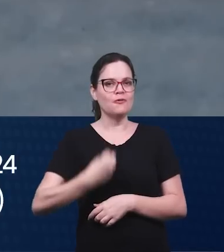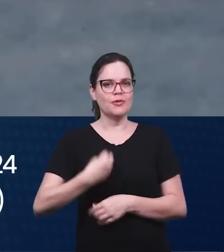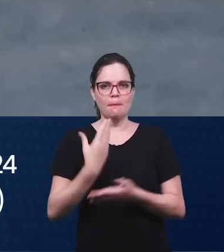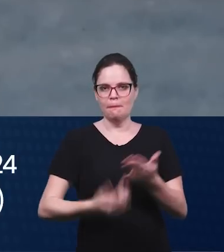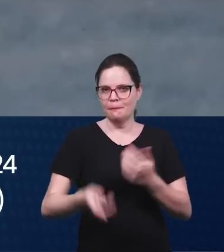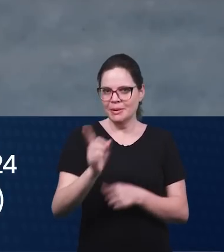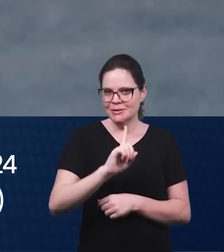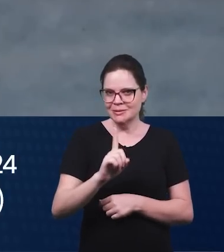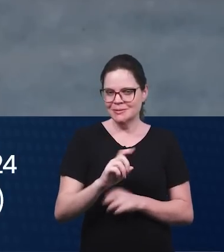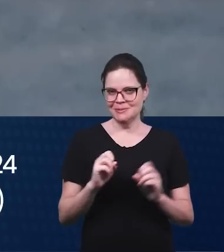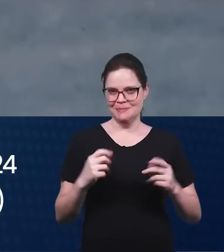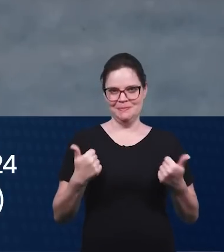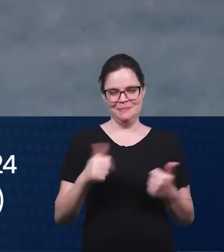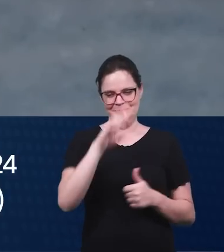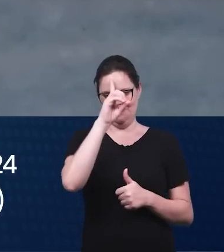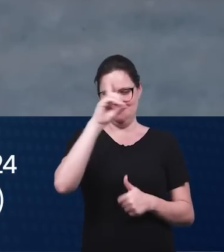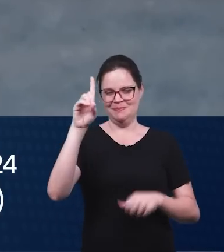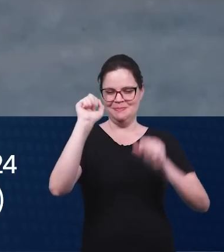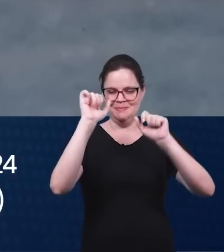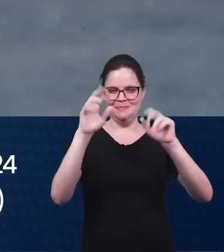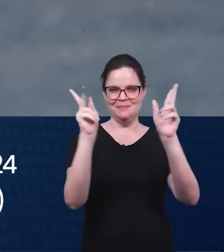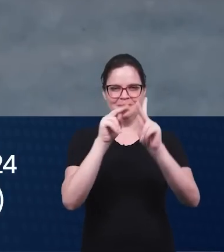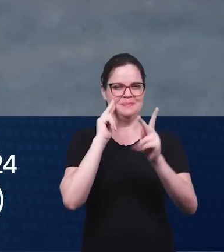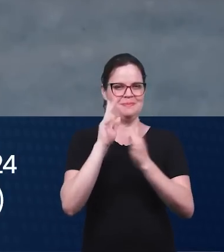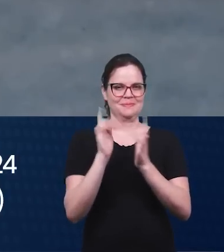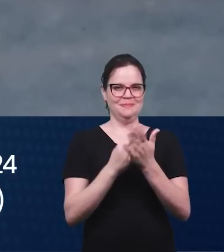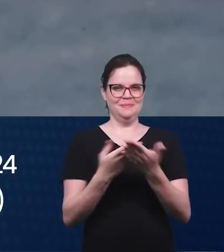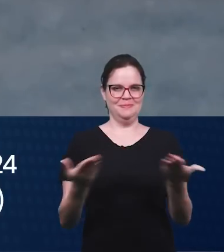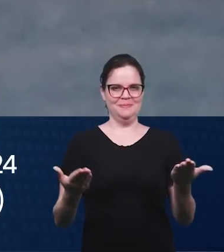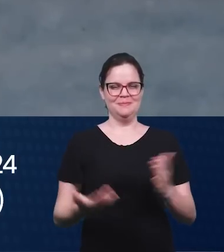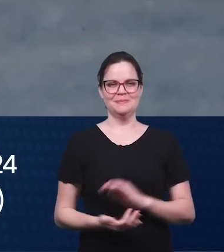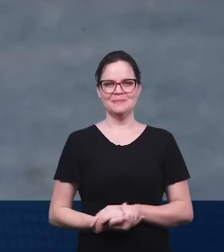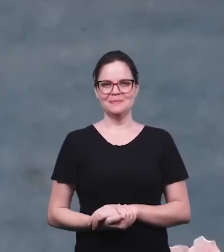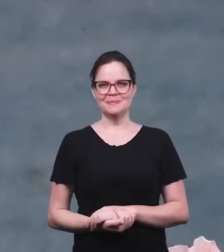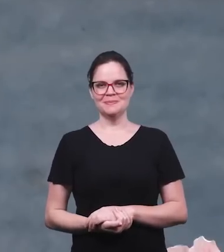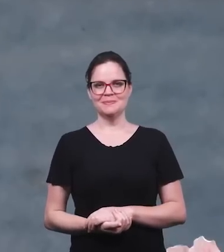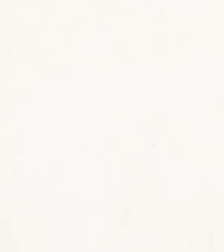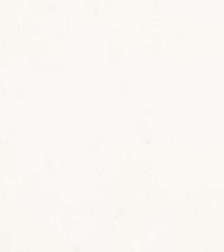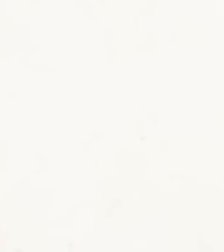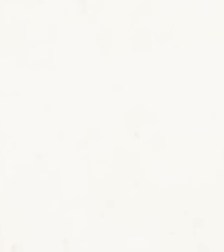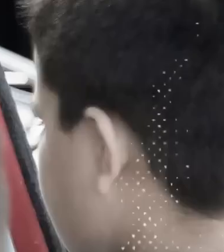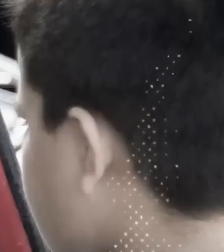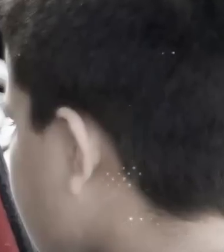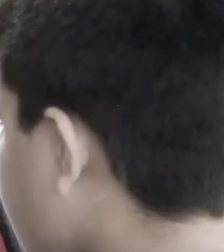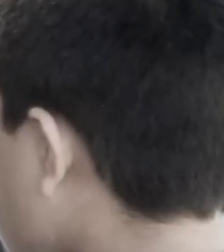perder esse evento, tá bom? Deus abençoe. A paz do Senhor Jesus.